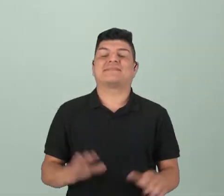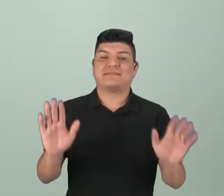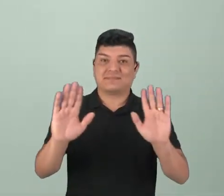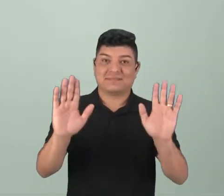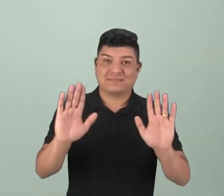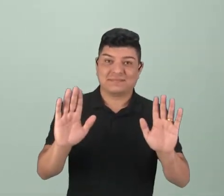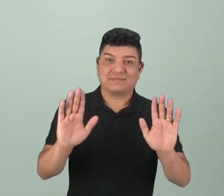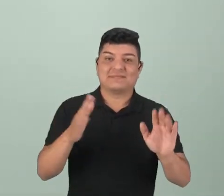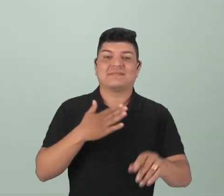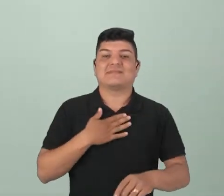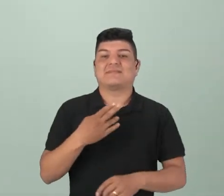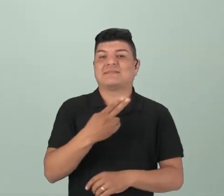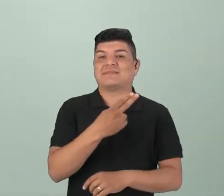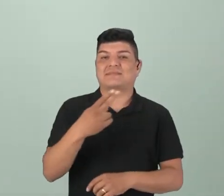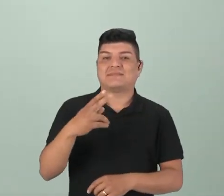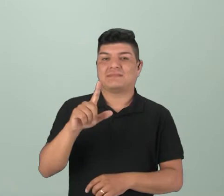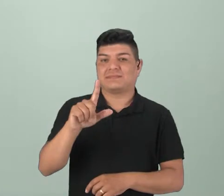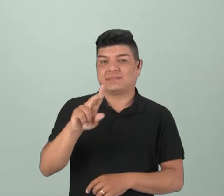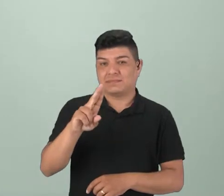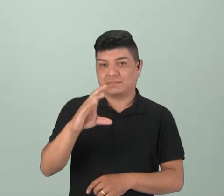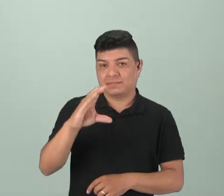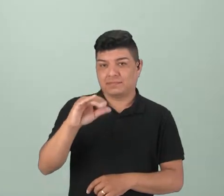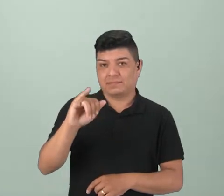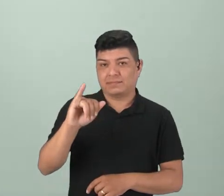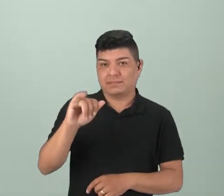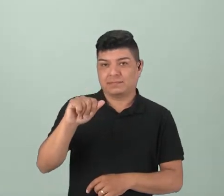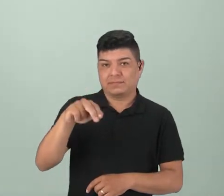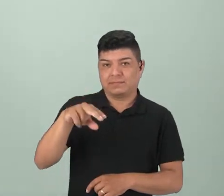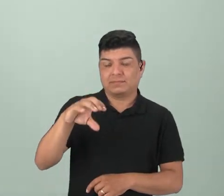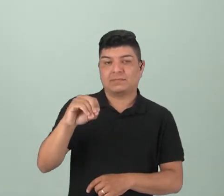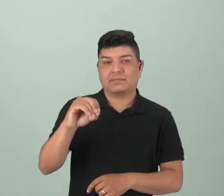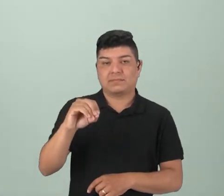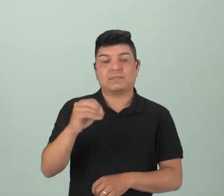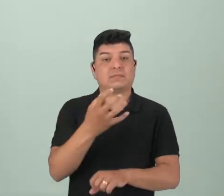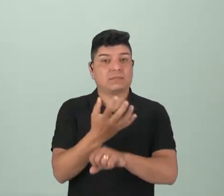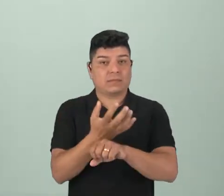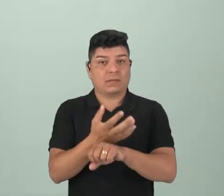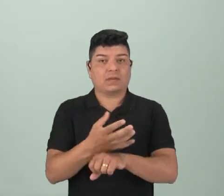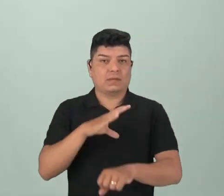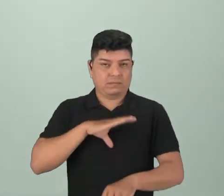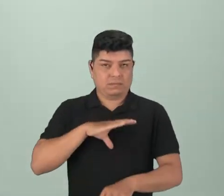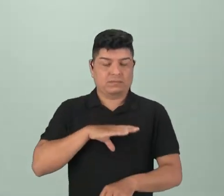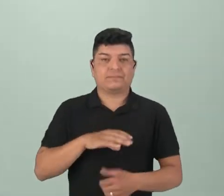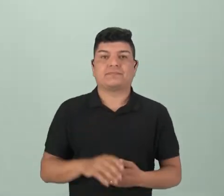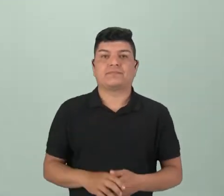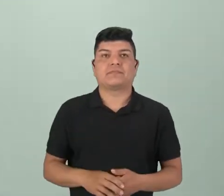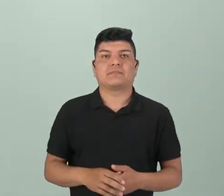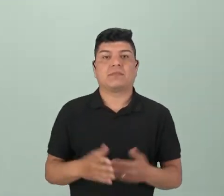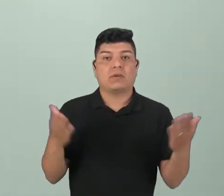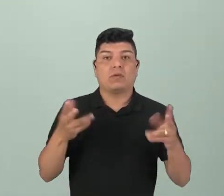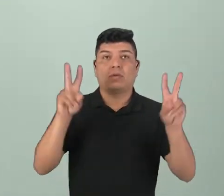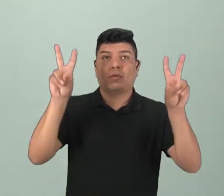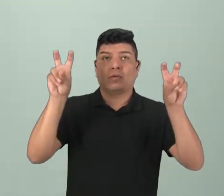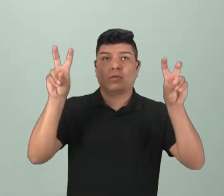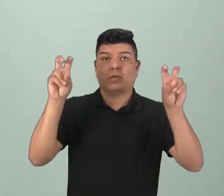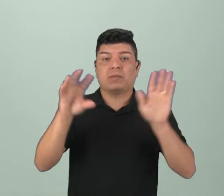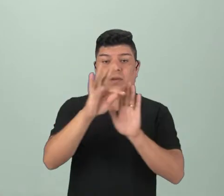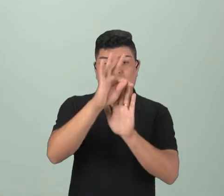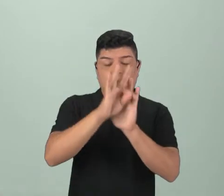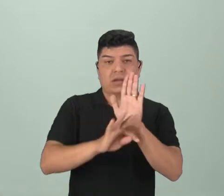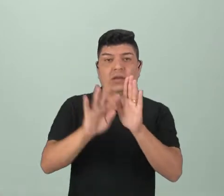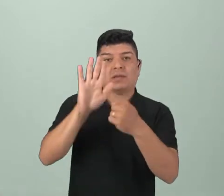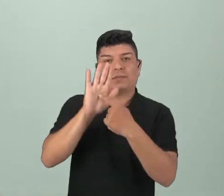Olá pessoal, eu sou o professor Luciano, de Língua Portuguesa, e hoje nós vamos falar um pouco sobre textos expositivos, tá